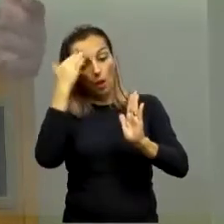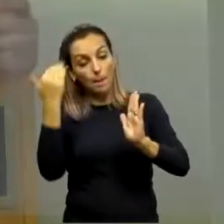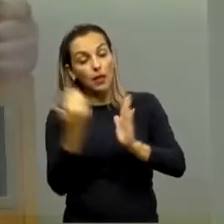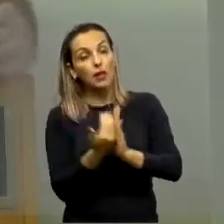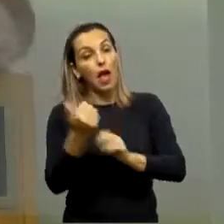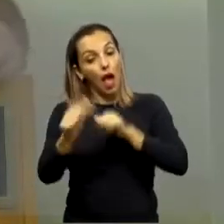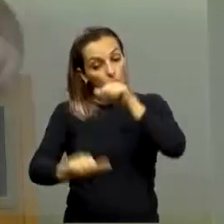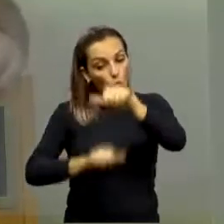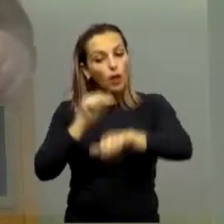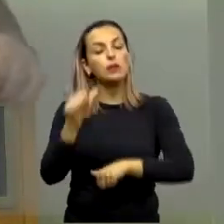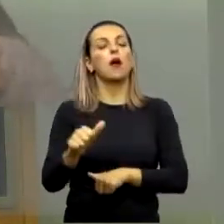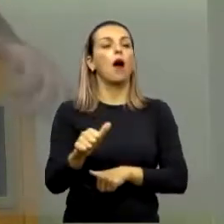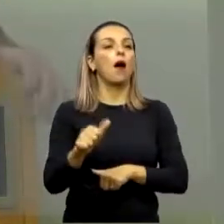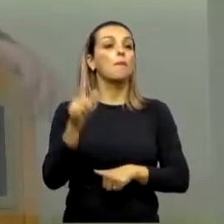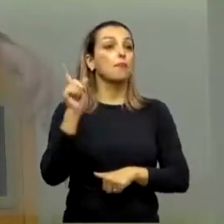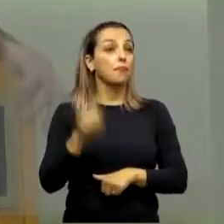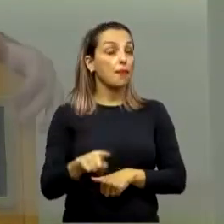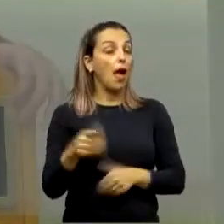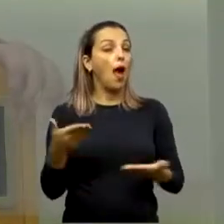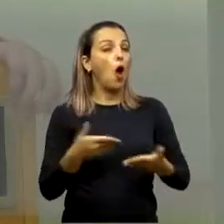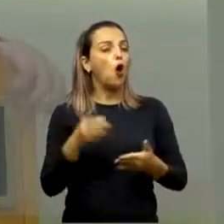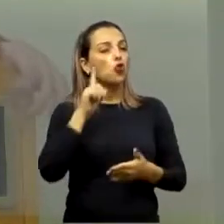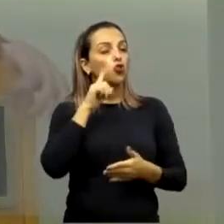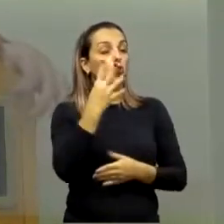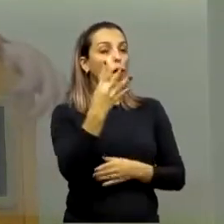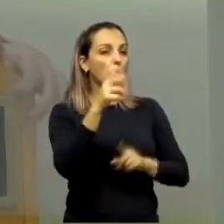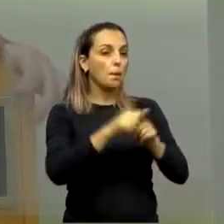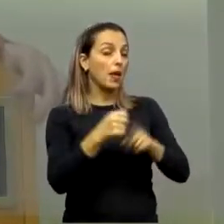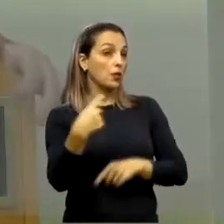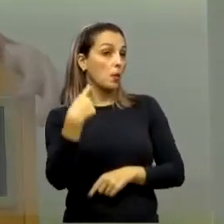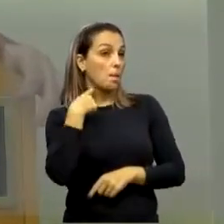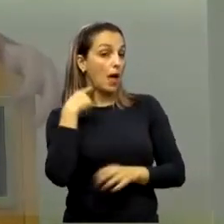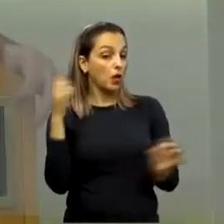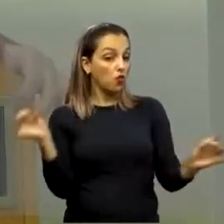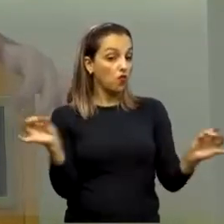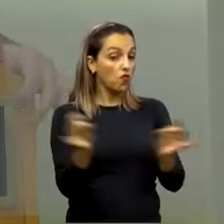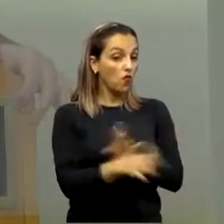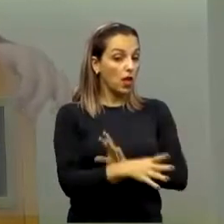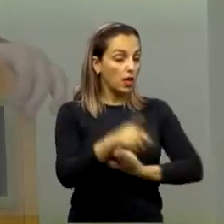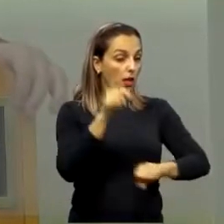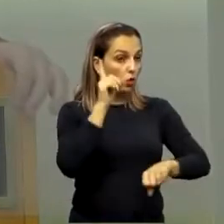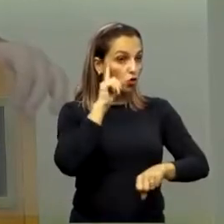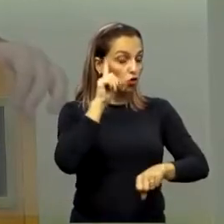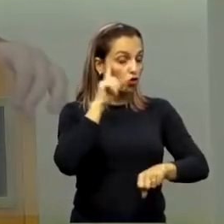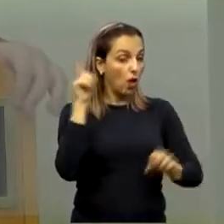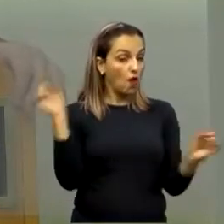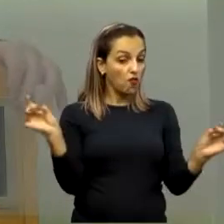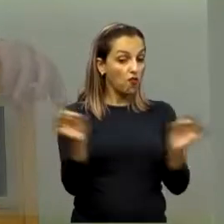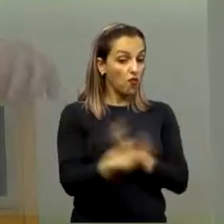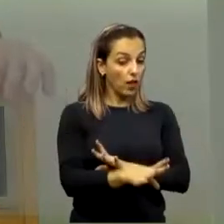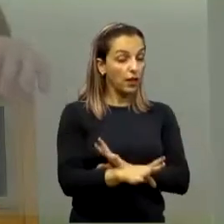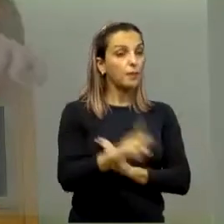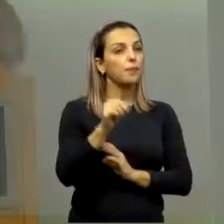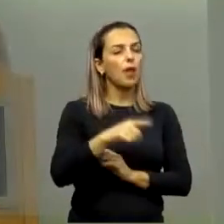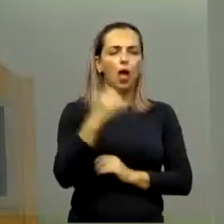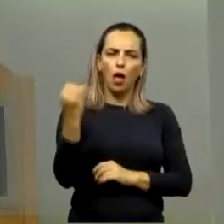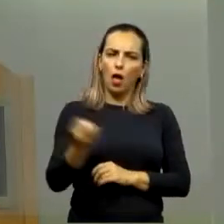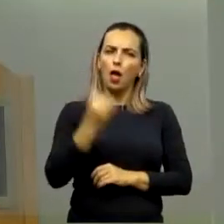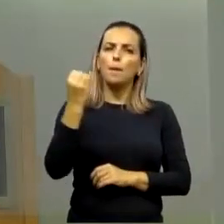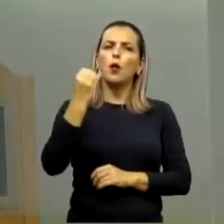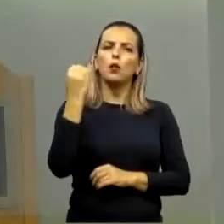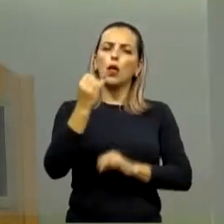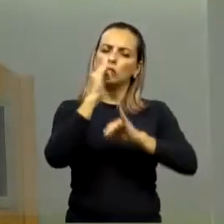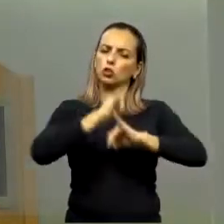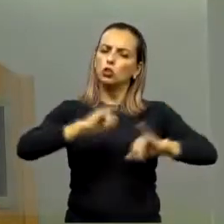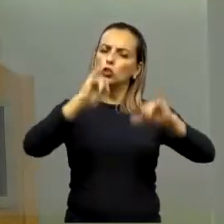pleito eleitoral então agora no dia quatro de maio se encerra a data do Tribunal Superior Eleitoral e eu acho importantíssimo